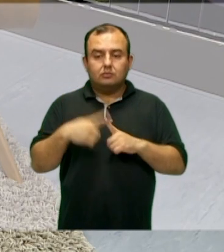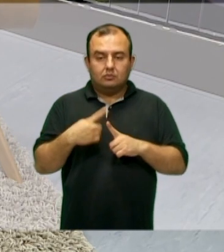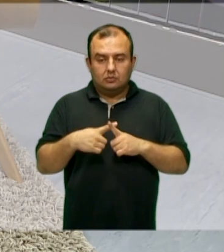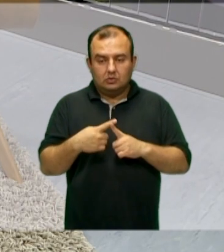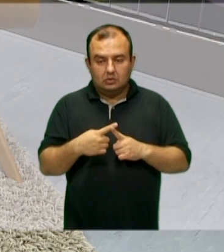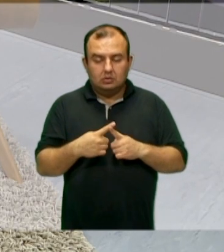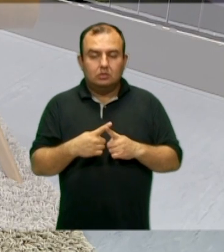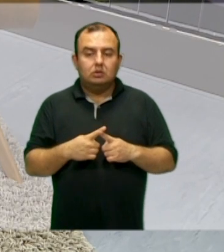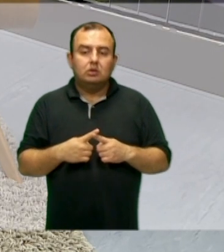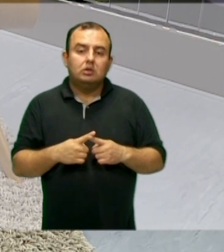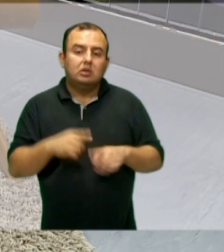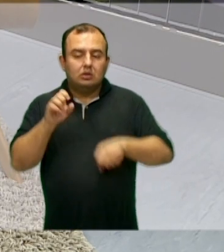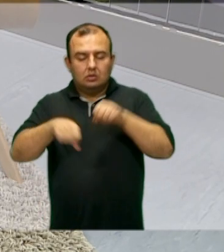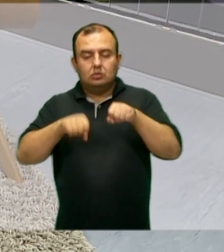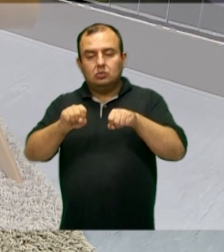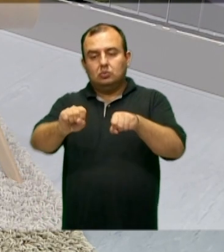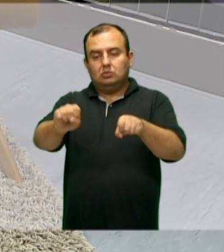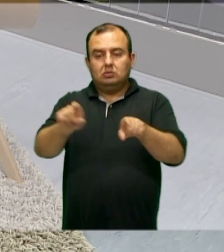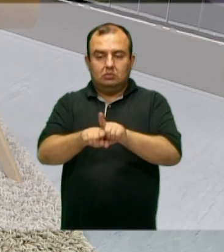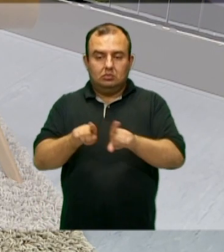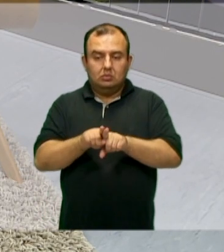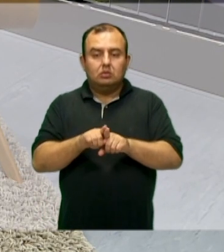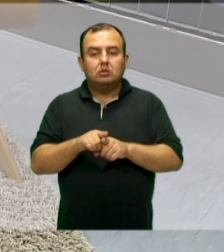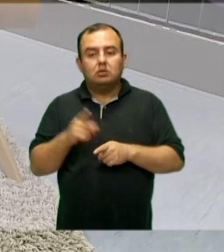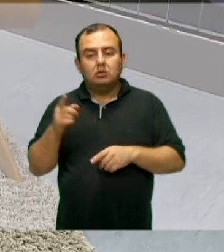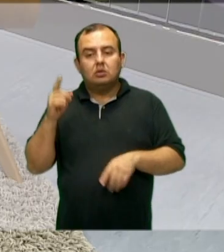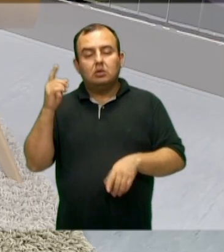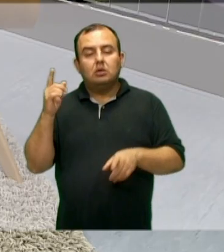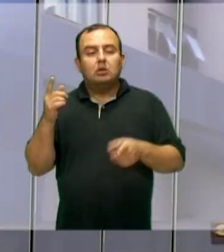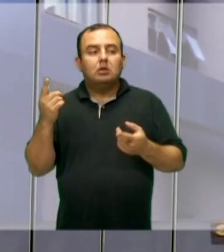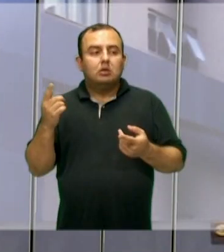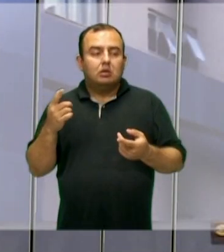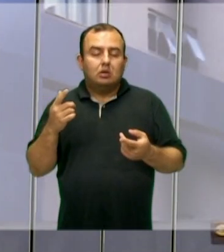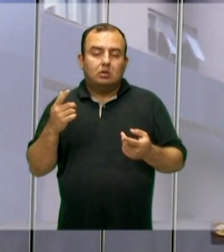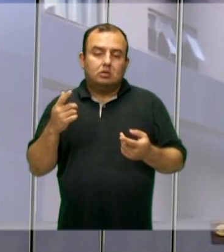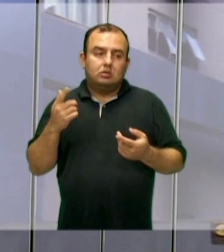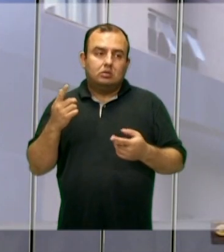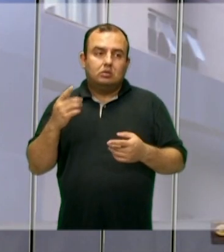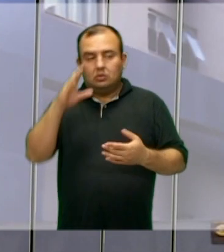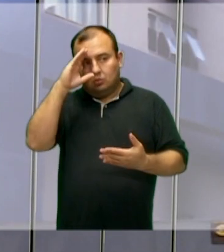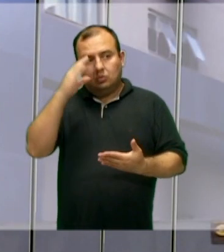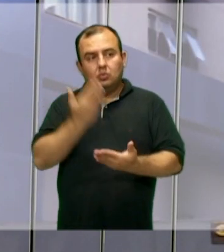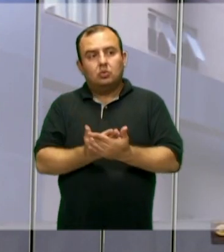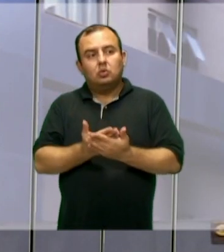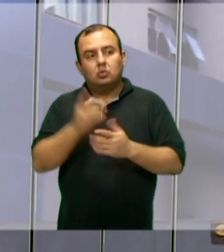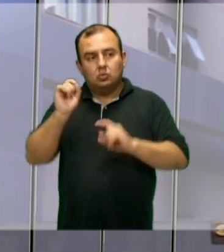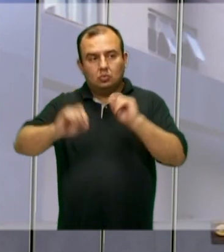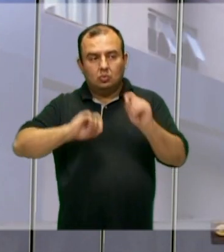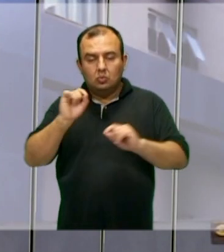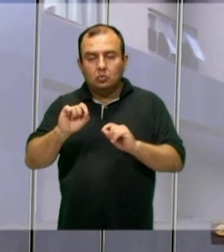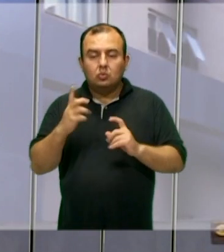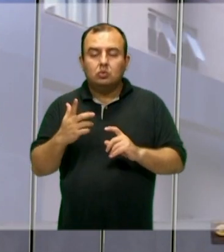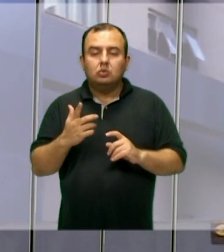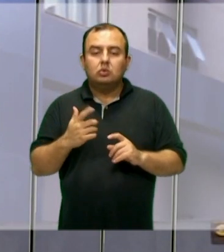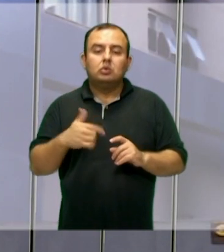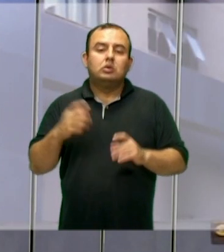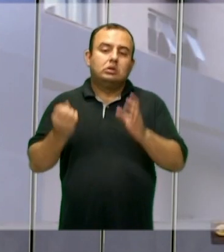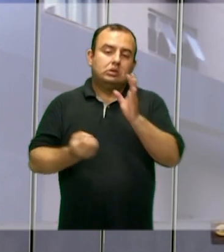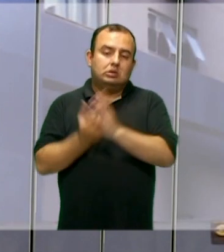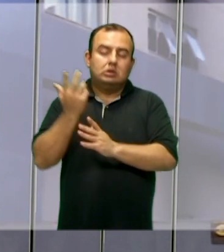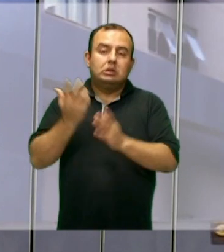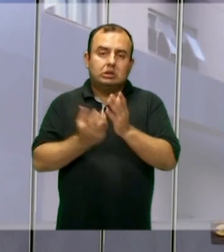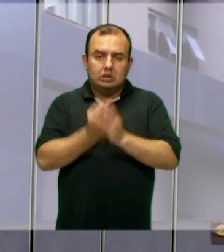dessa ondinha das motinhas que está tendo agora, né? Como a gente falou, os autopropelidos. E eu creio que, por mais que a criação de